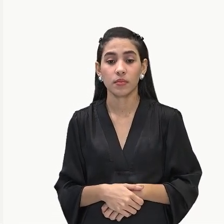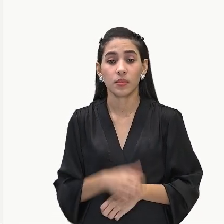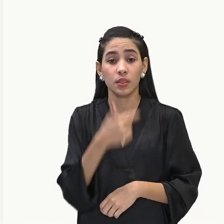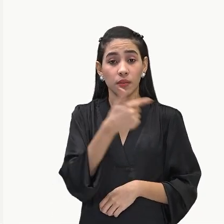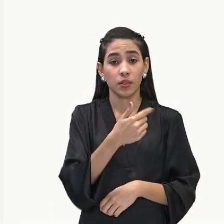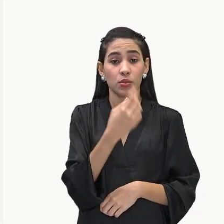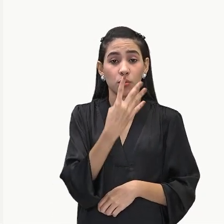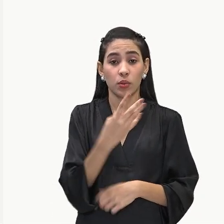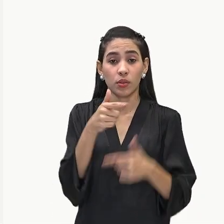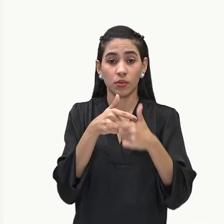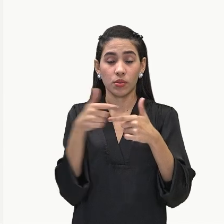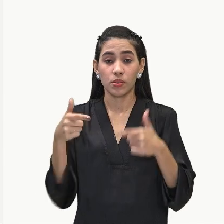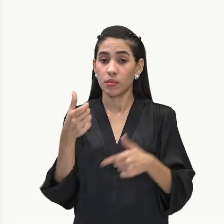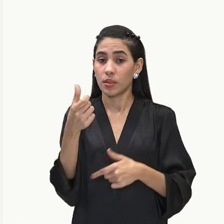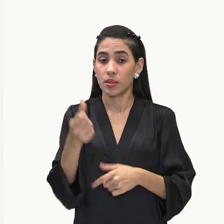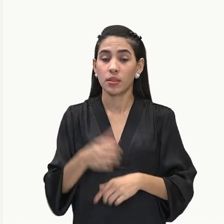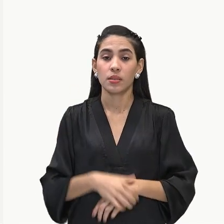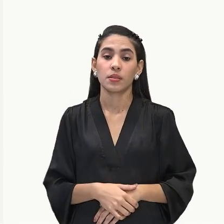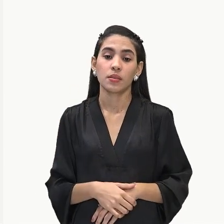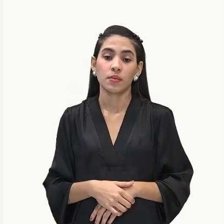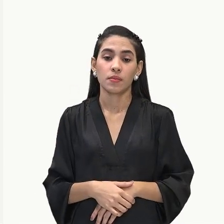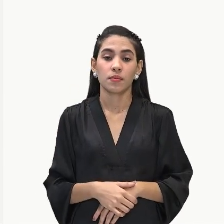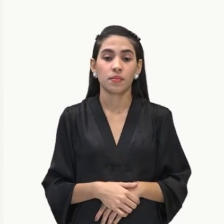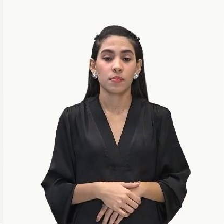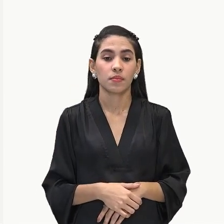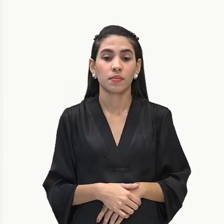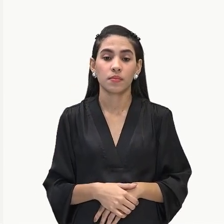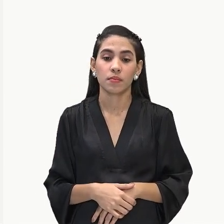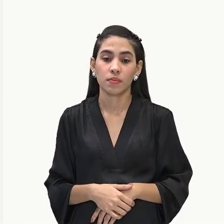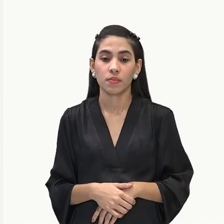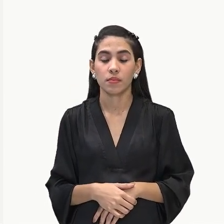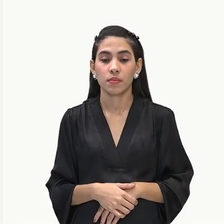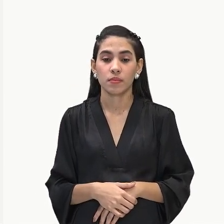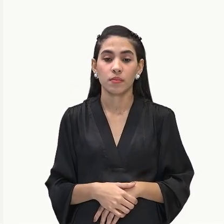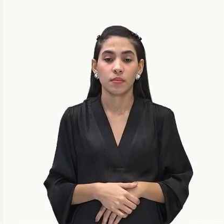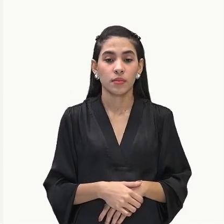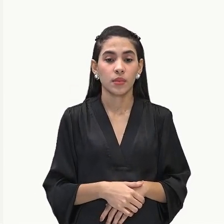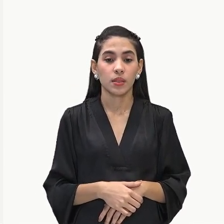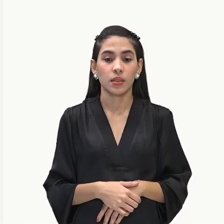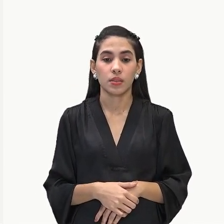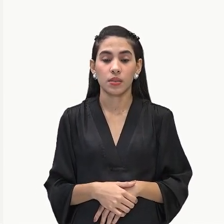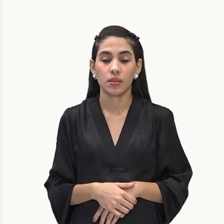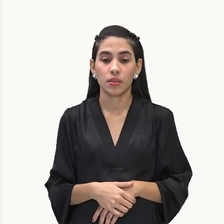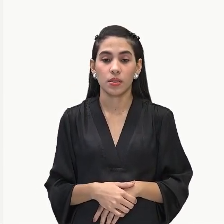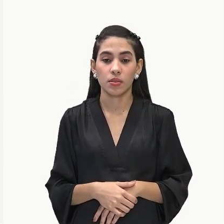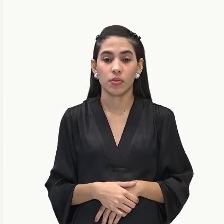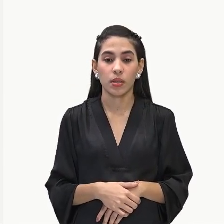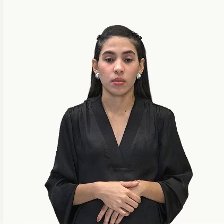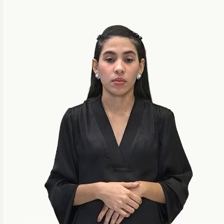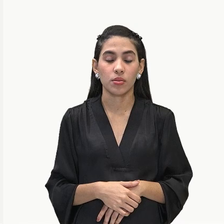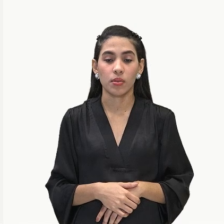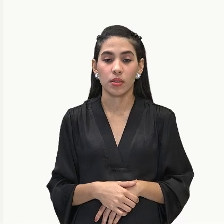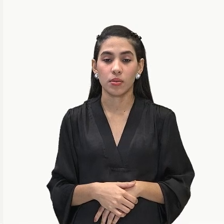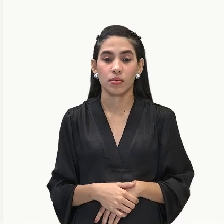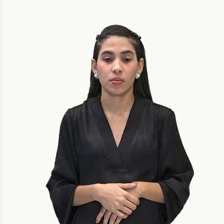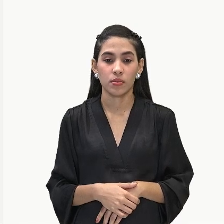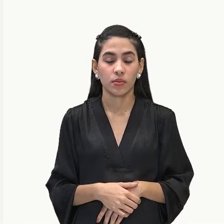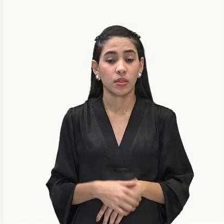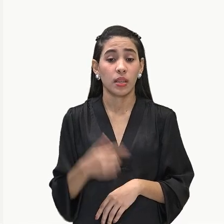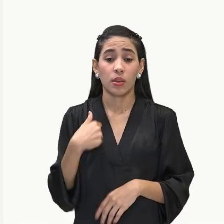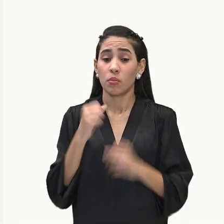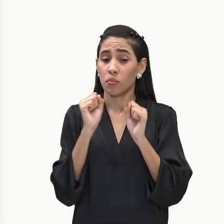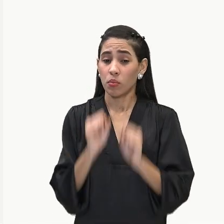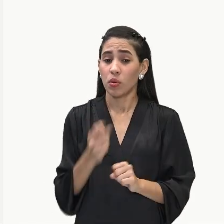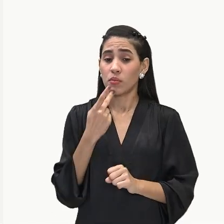24 dividido para 6, nós temos qual aí o valor do x? O x igual a 4. Posso dizer